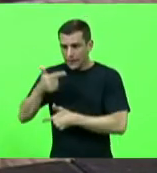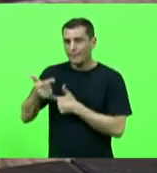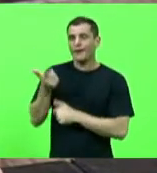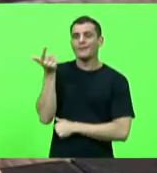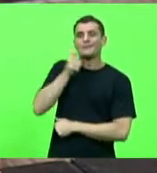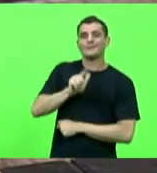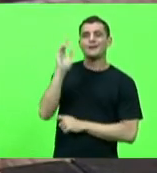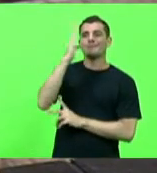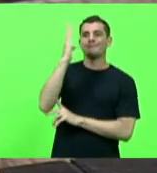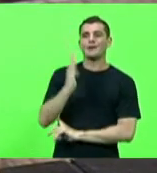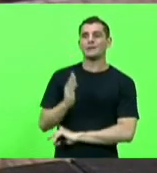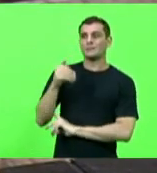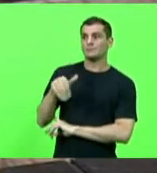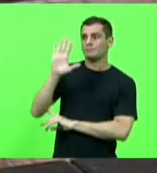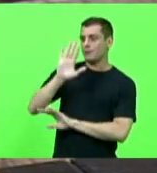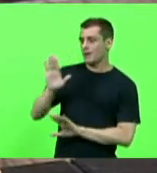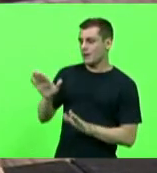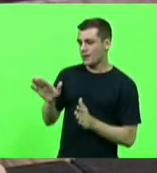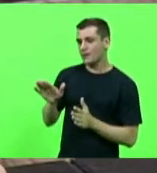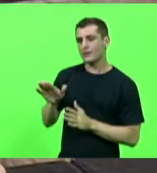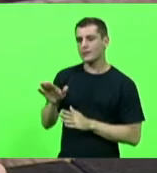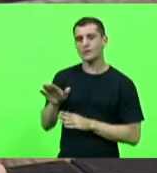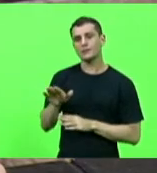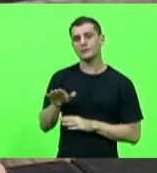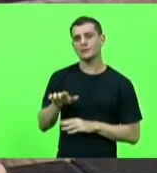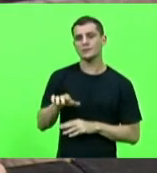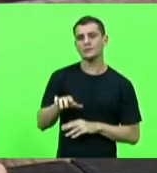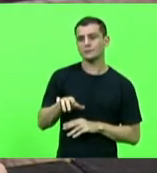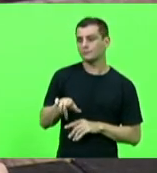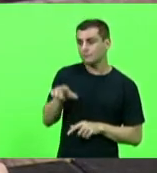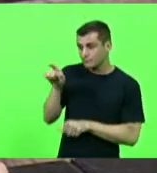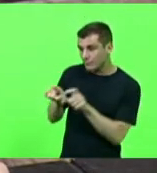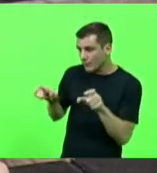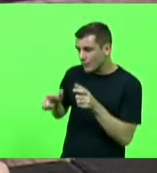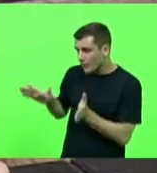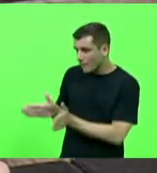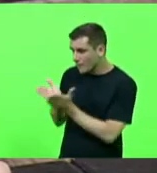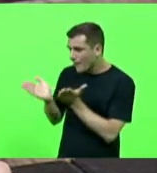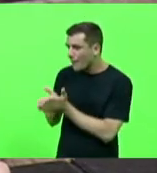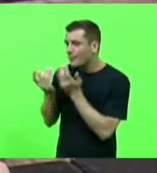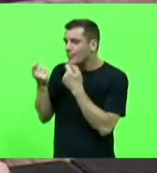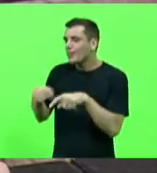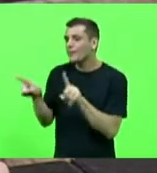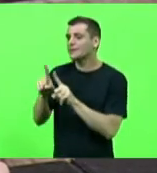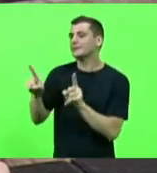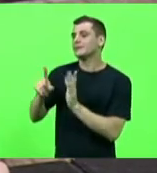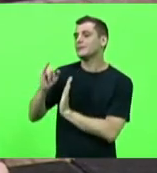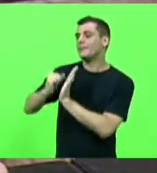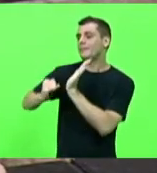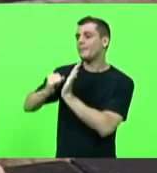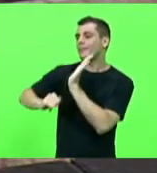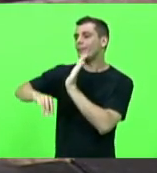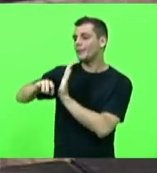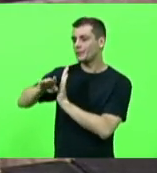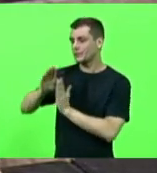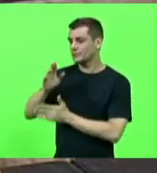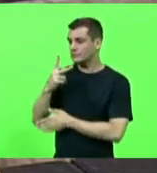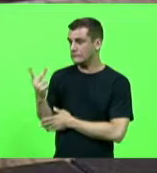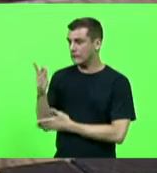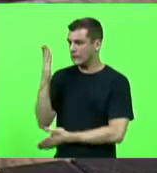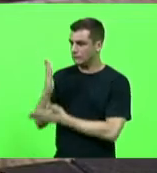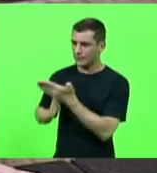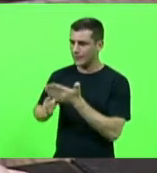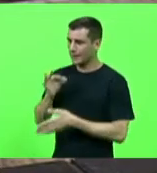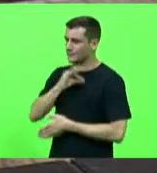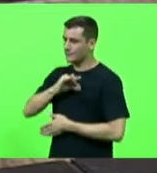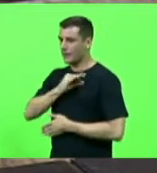os mais pobres não precisem gastar metade da sua renda apenas pagando impostos, porque hoje essa é a realidade no